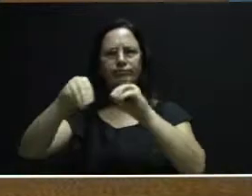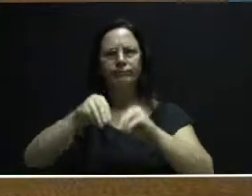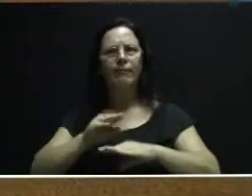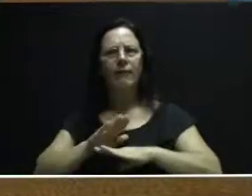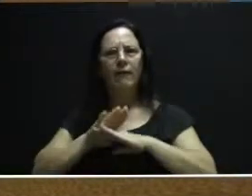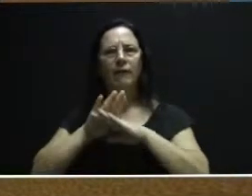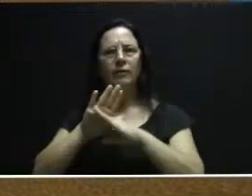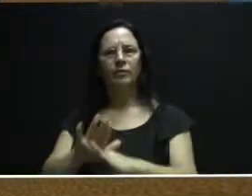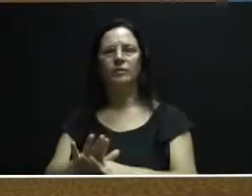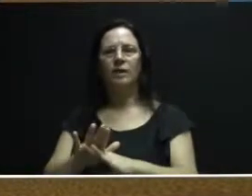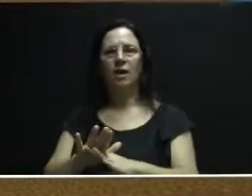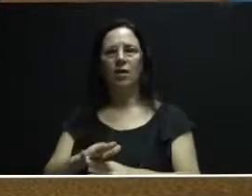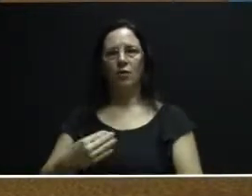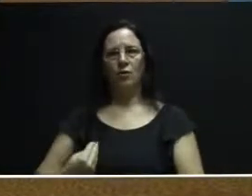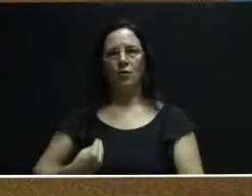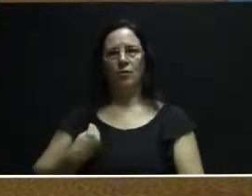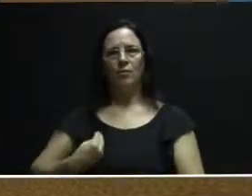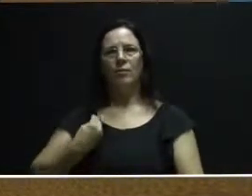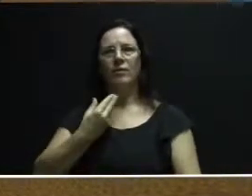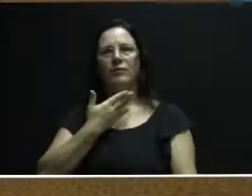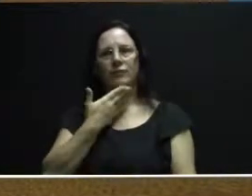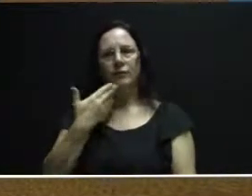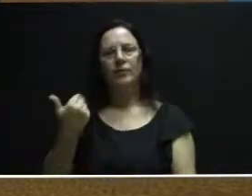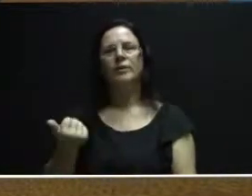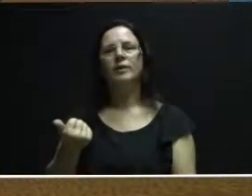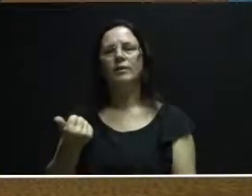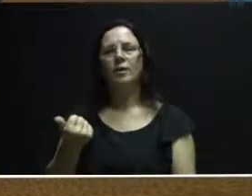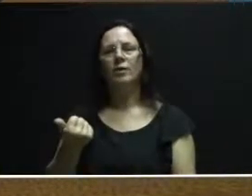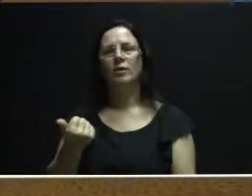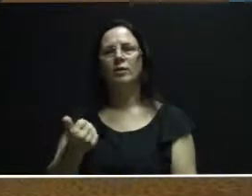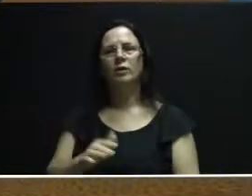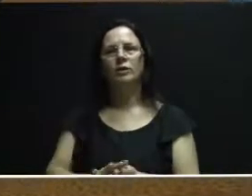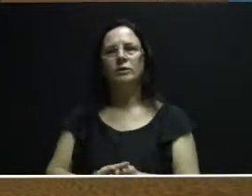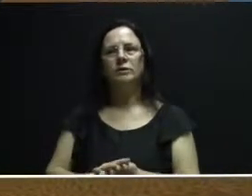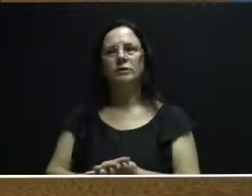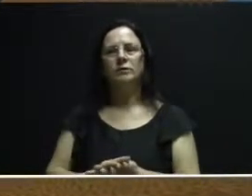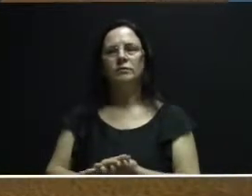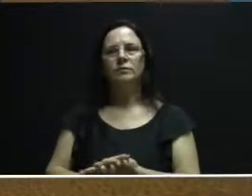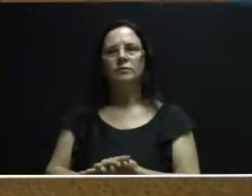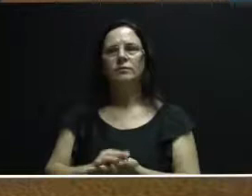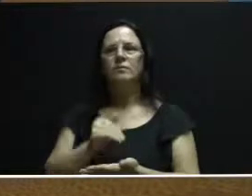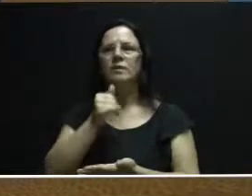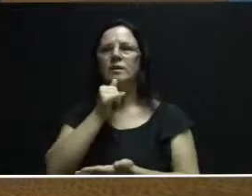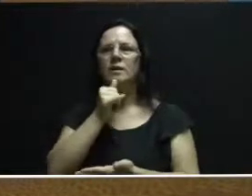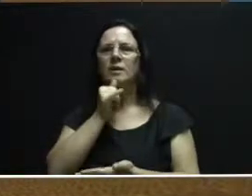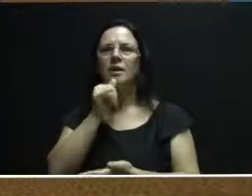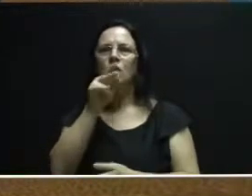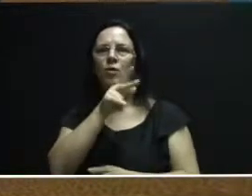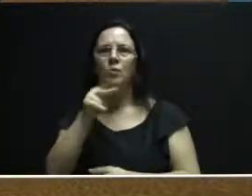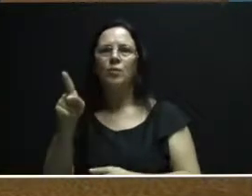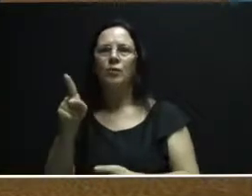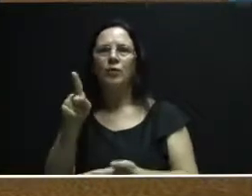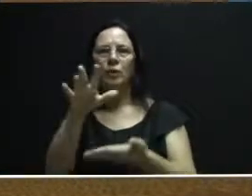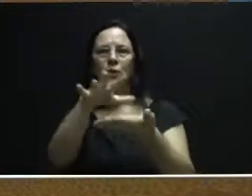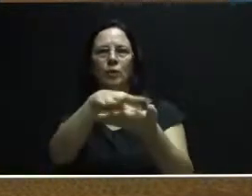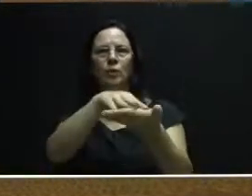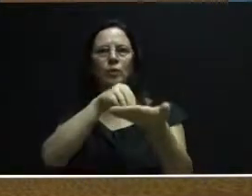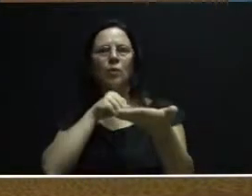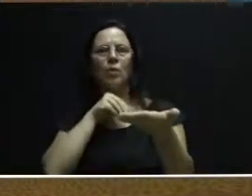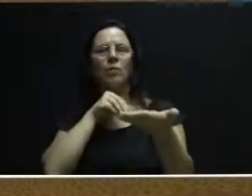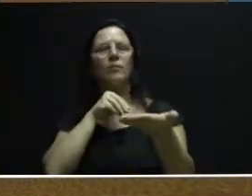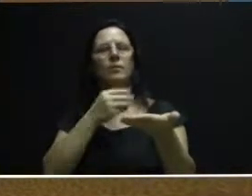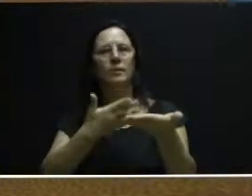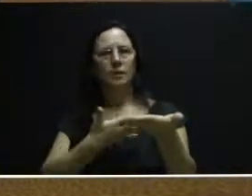melhor, e assim, forma caráter. A gente tendo um espelho de um professor como referência,